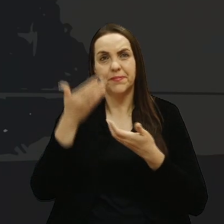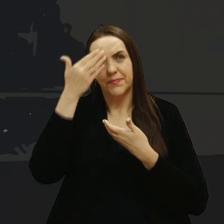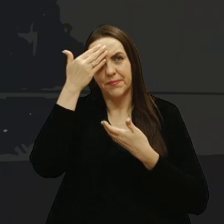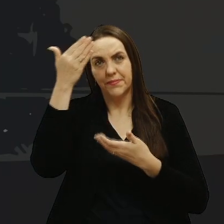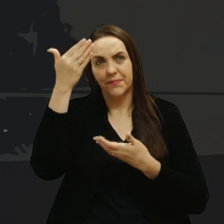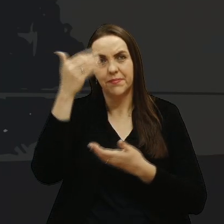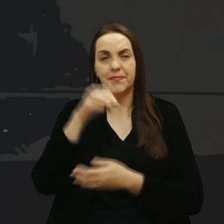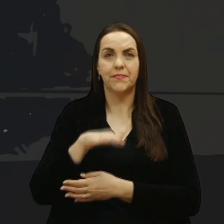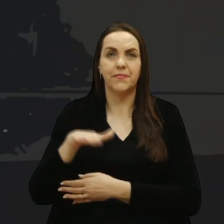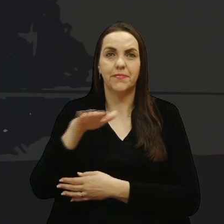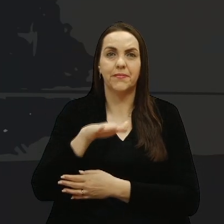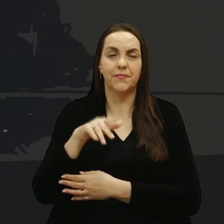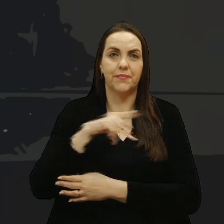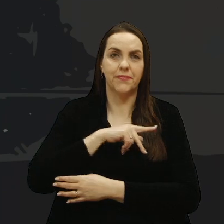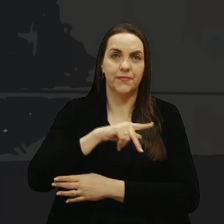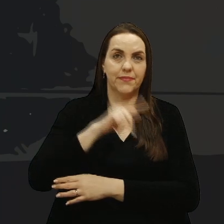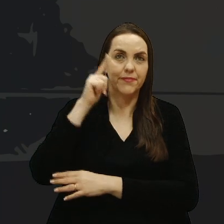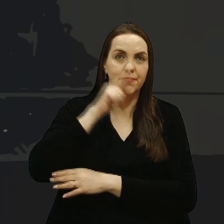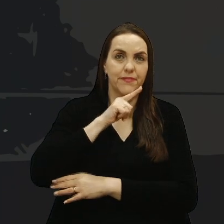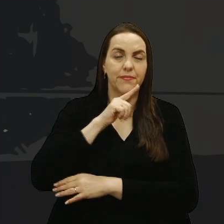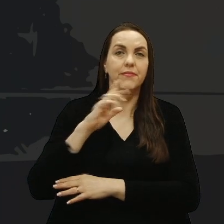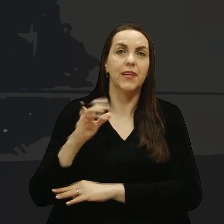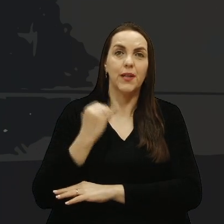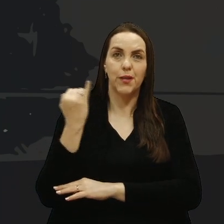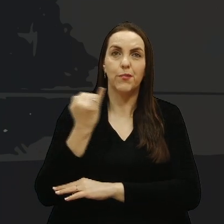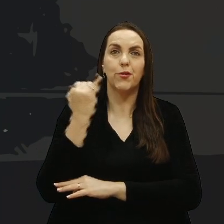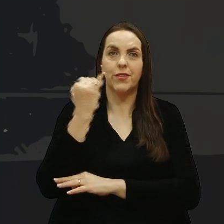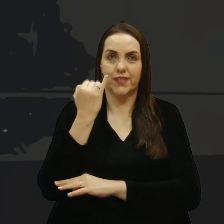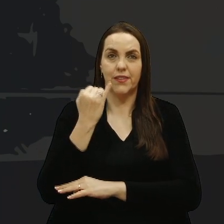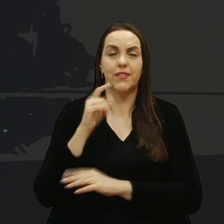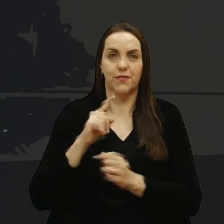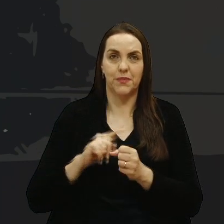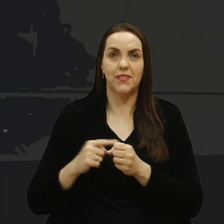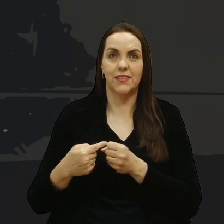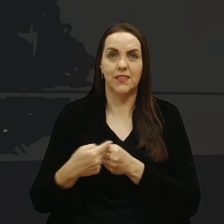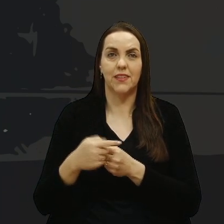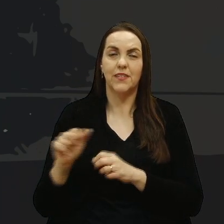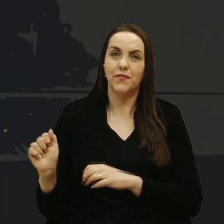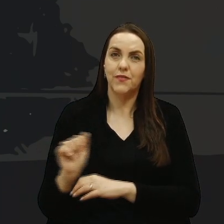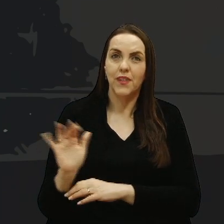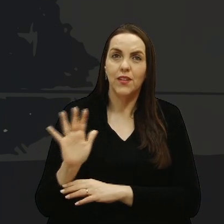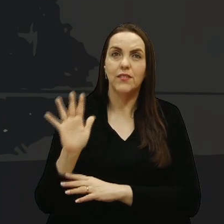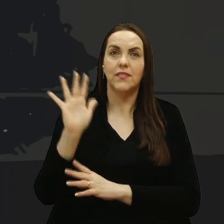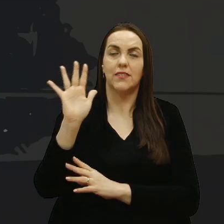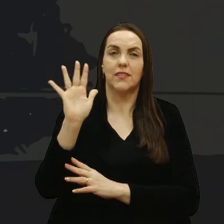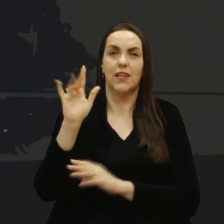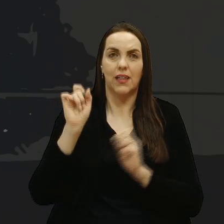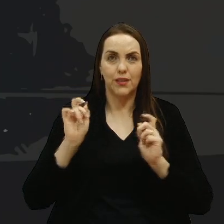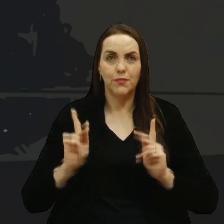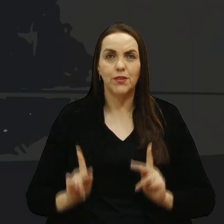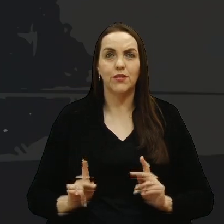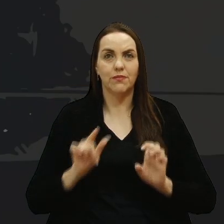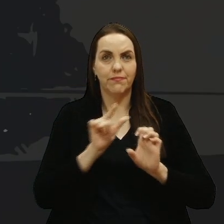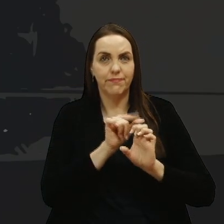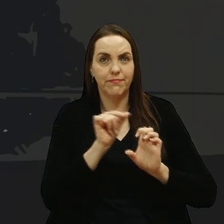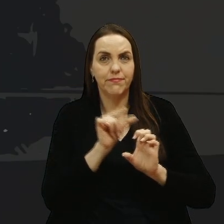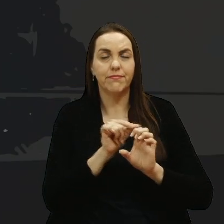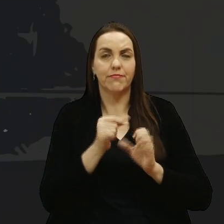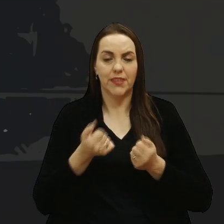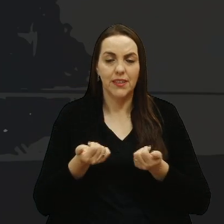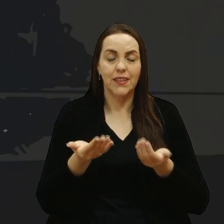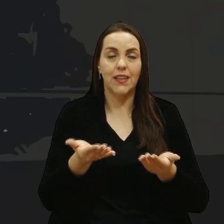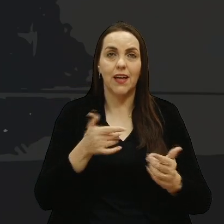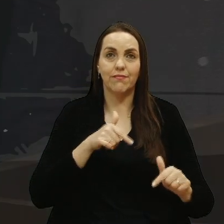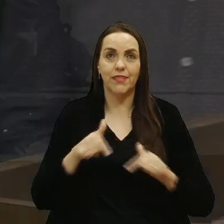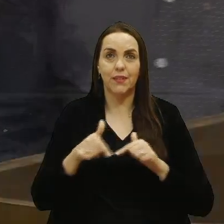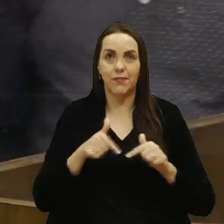espaço, presidente Lucas, porque isso é muito importante para a nossa cidade. Valorizar aquele que empreende, aquele que gera empregabilidade.